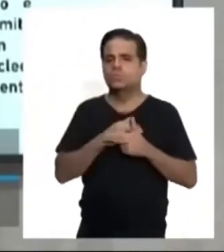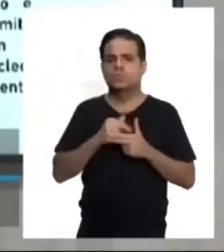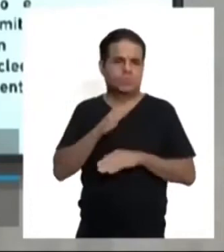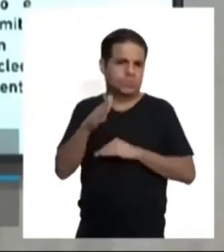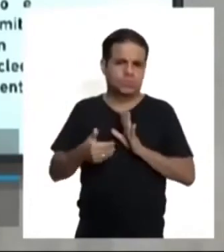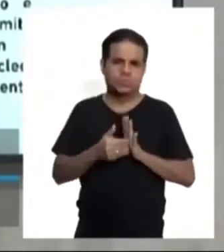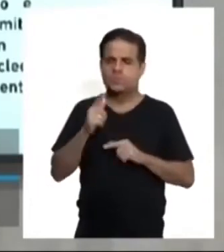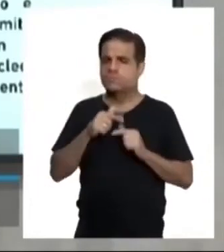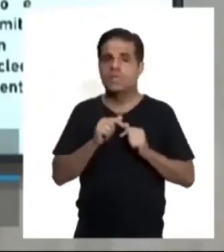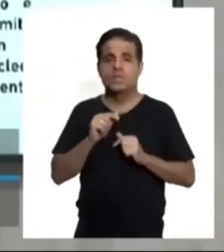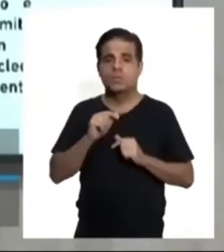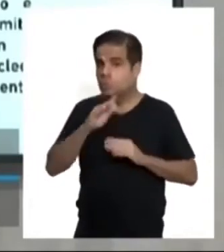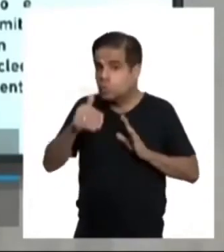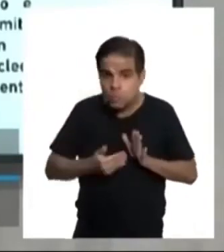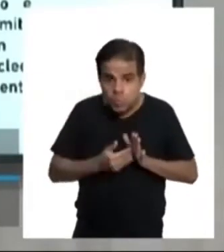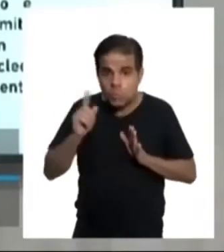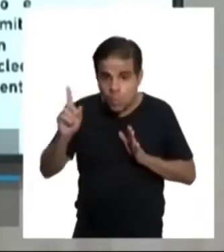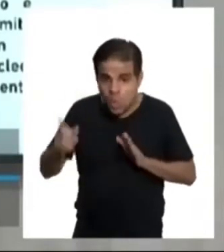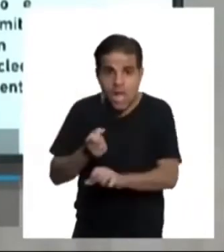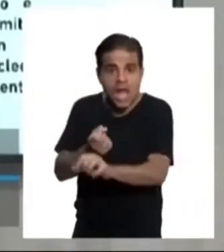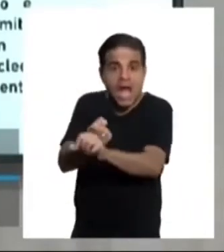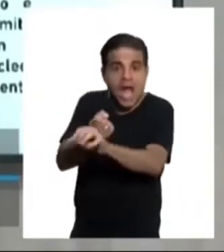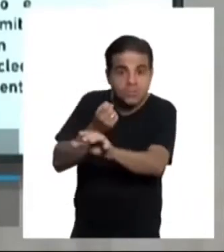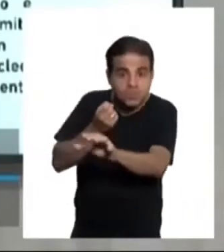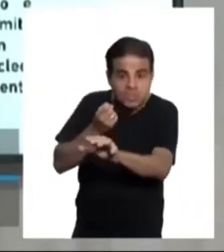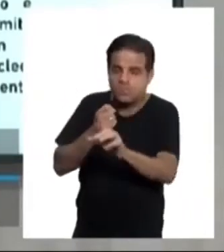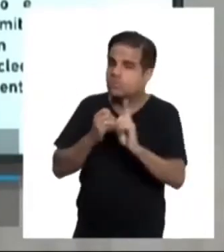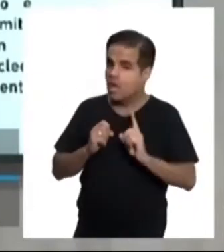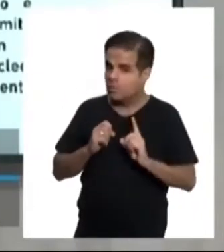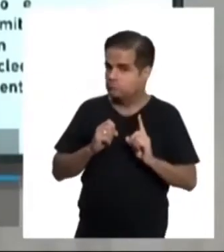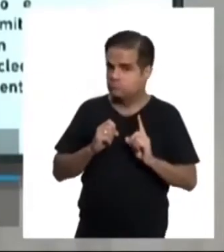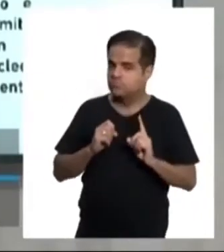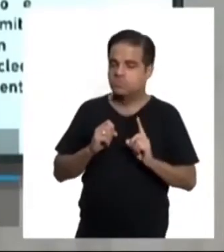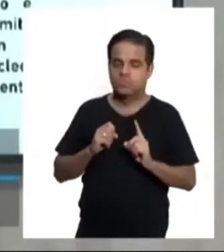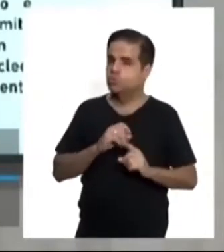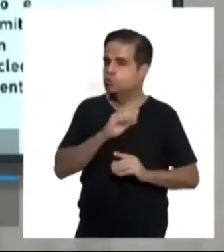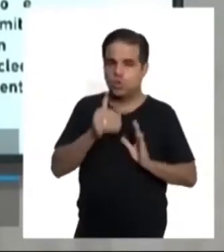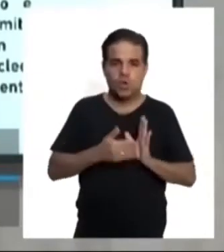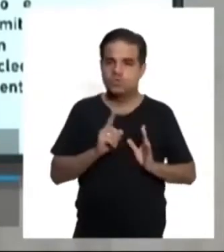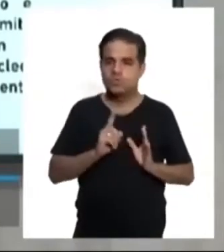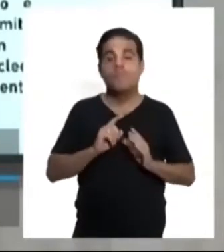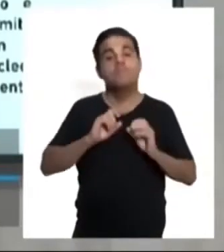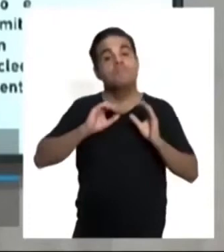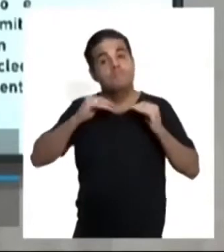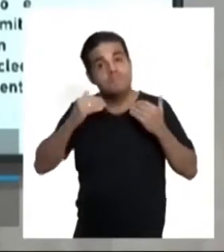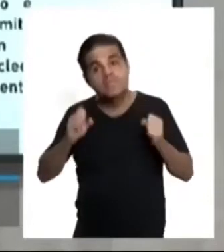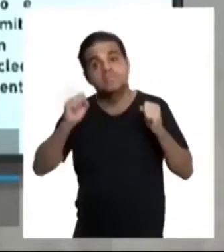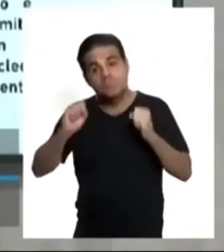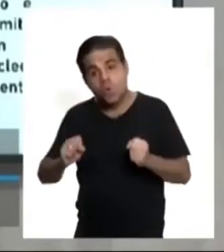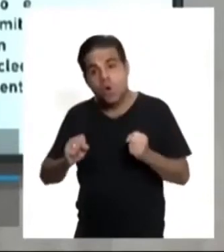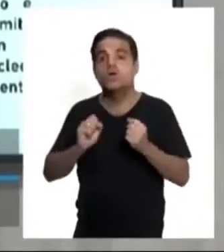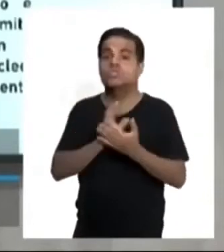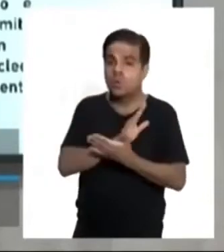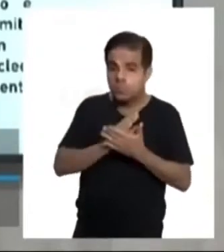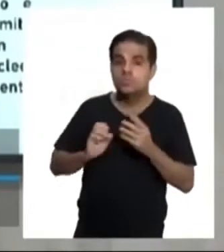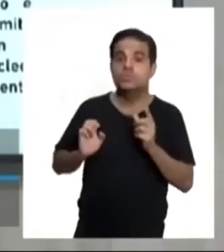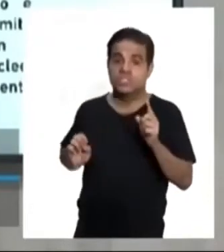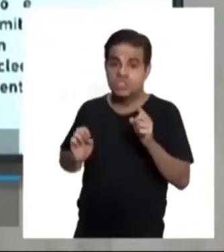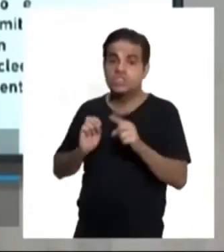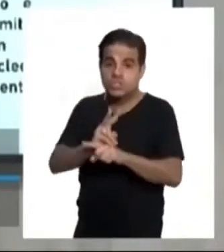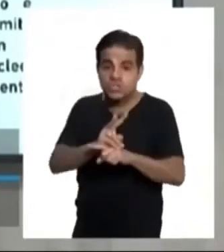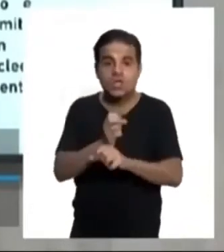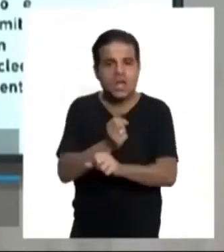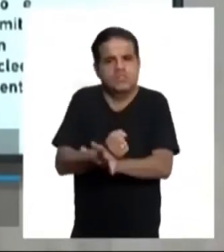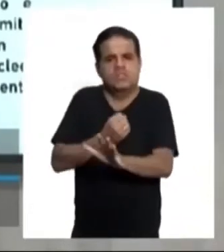todo elemento é radioativo, mas todo elemento pode se tornar radioativo. Como que você torna um elemento